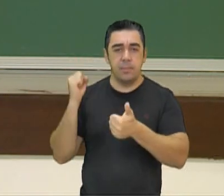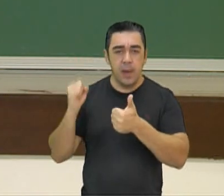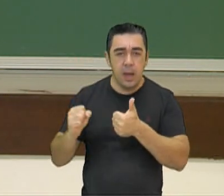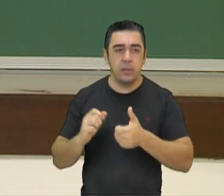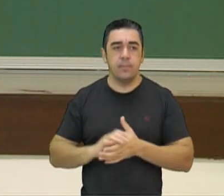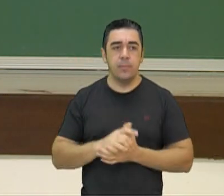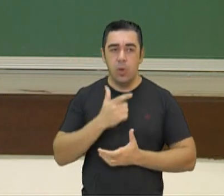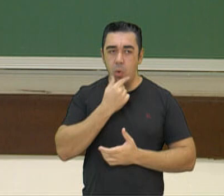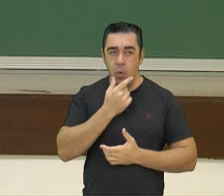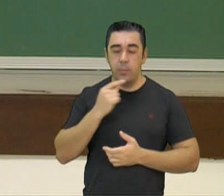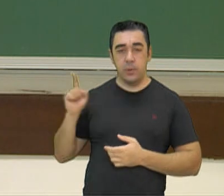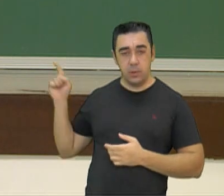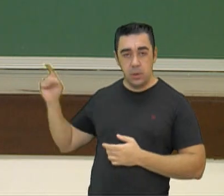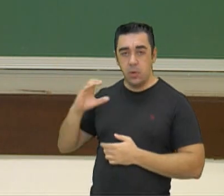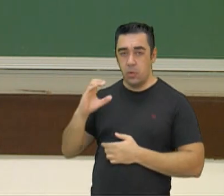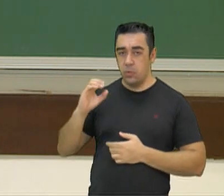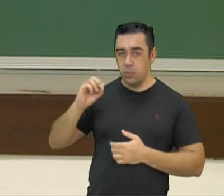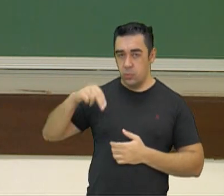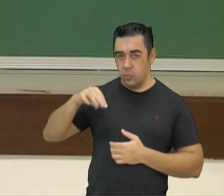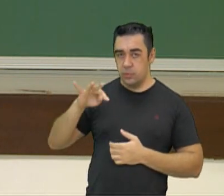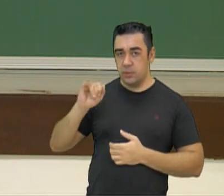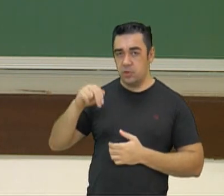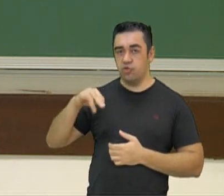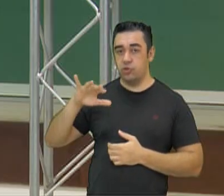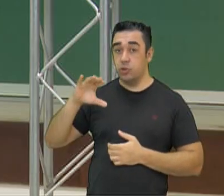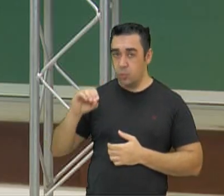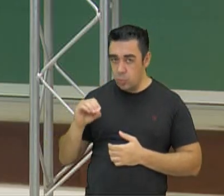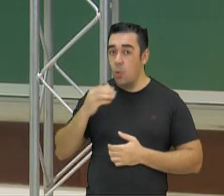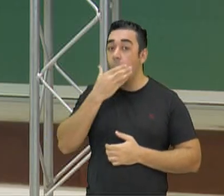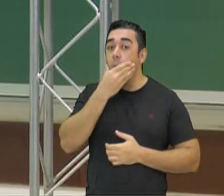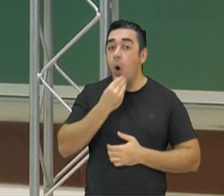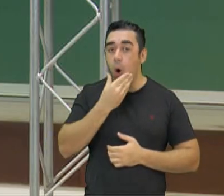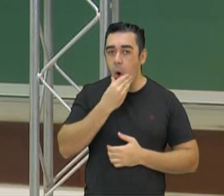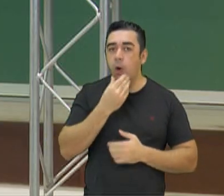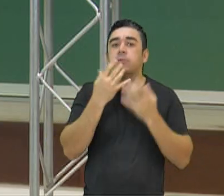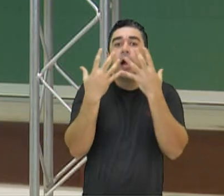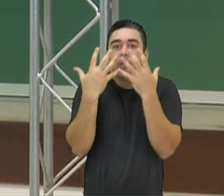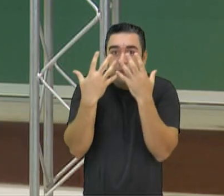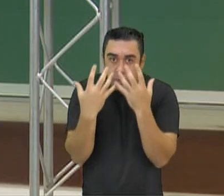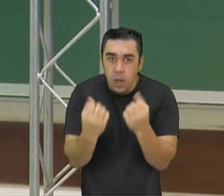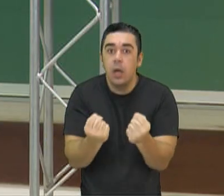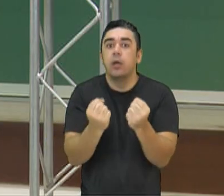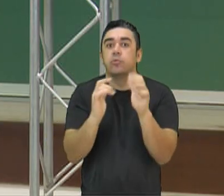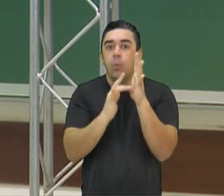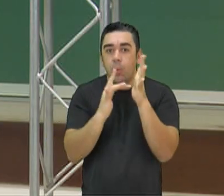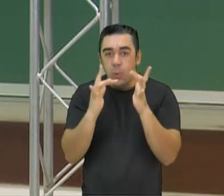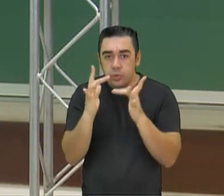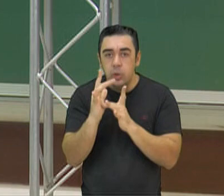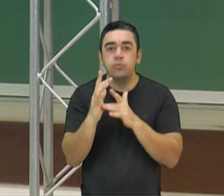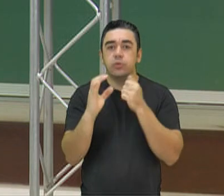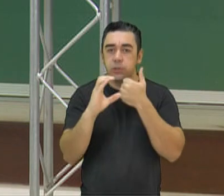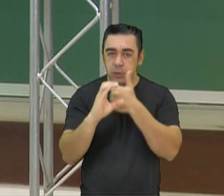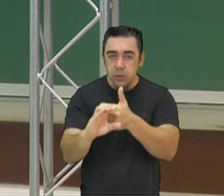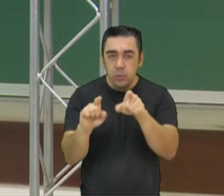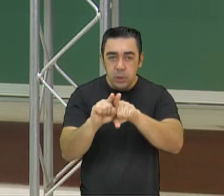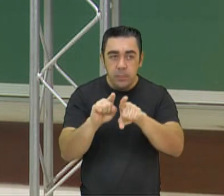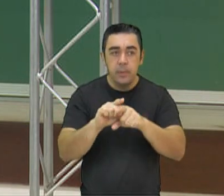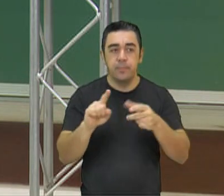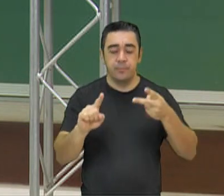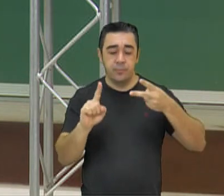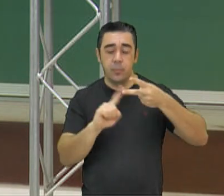imperador Constantino, que conta a lenda que ele se converteu ao cristianismo, e o